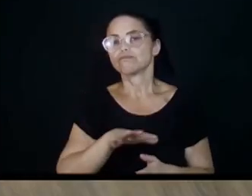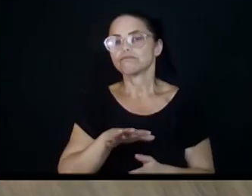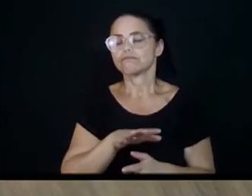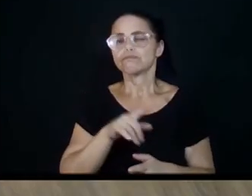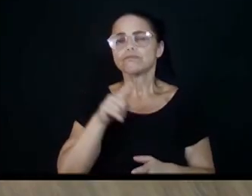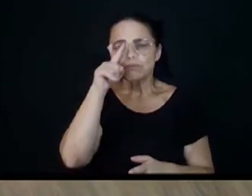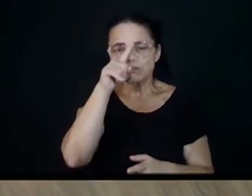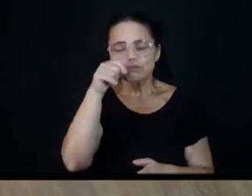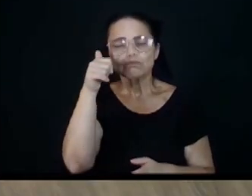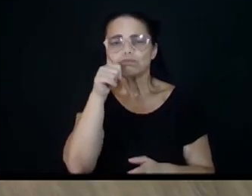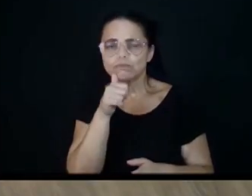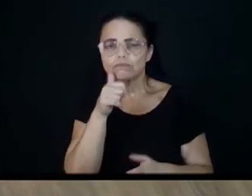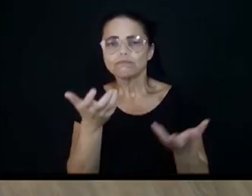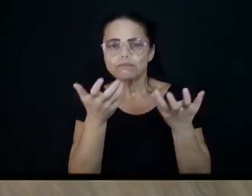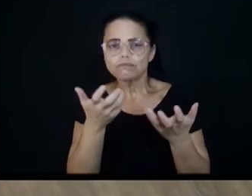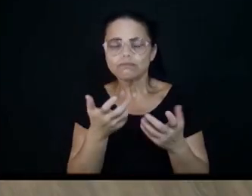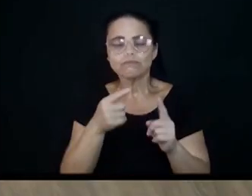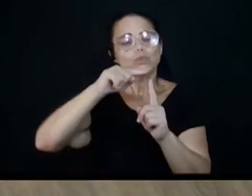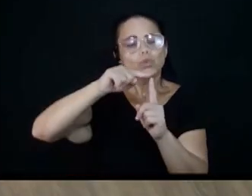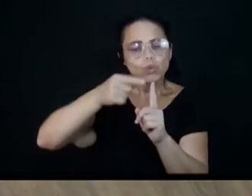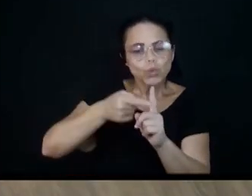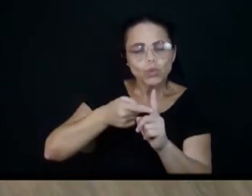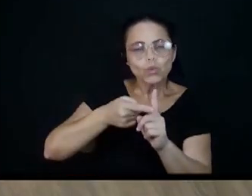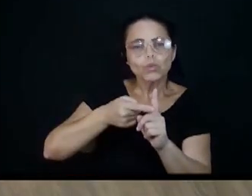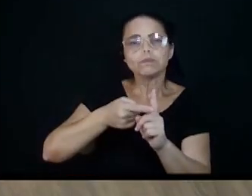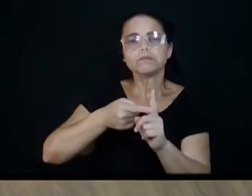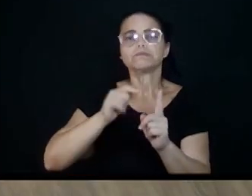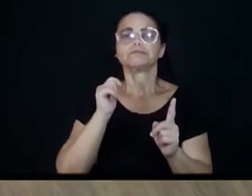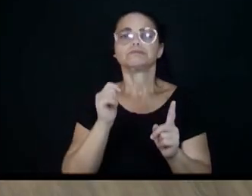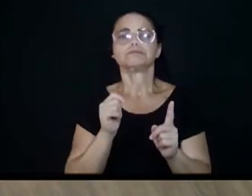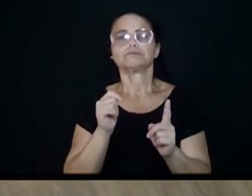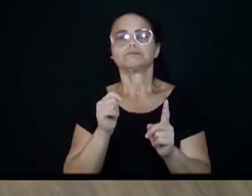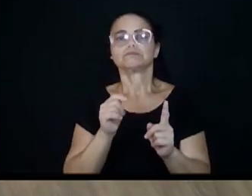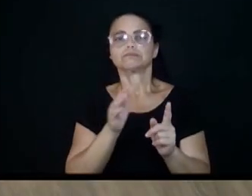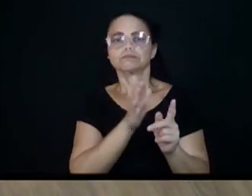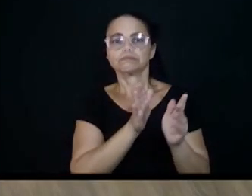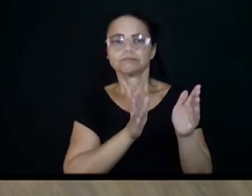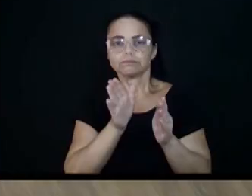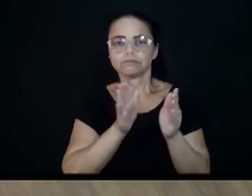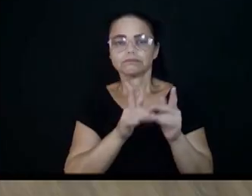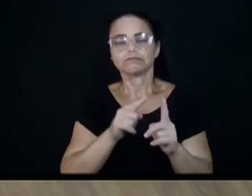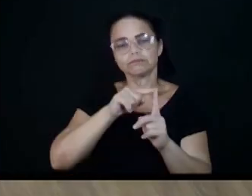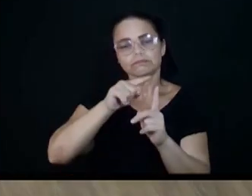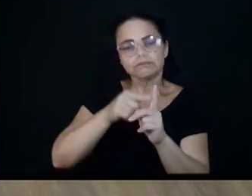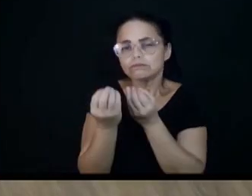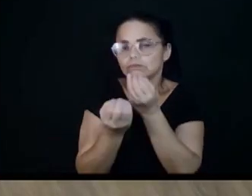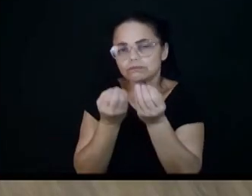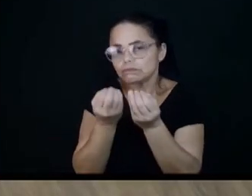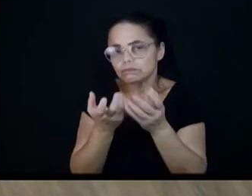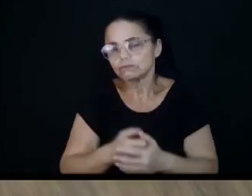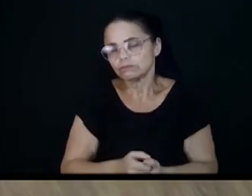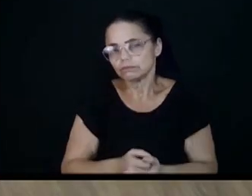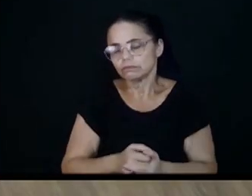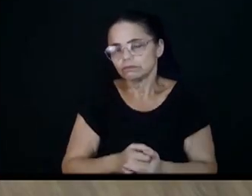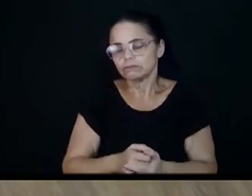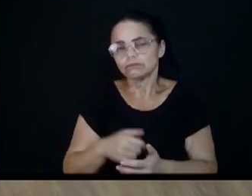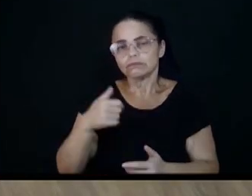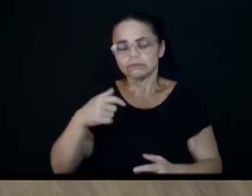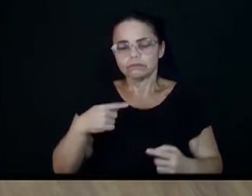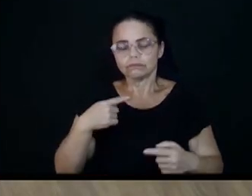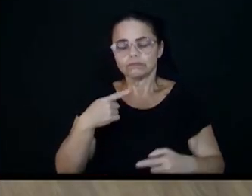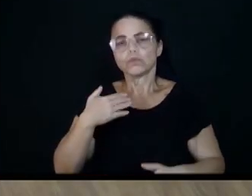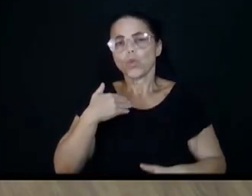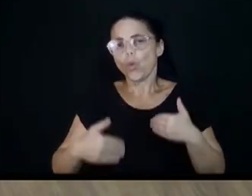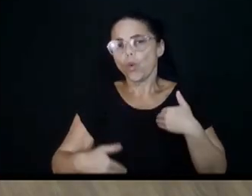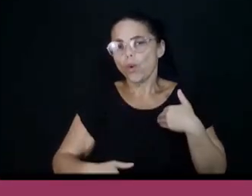quiser engravidar, tem risco durante a gravidez? Como que funciona no organismo da mulher? Precisa ter